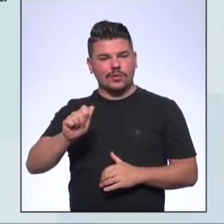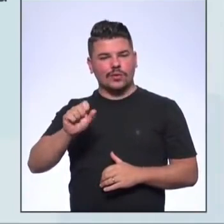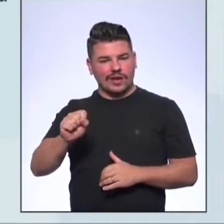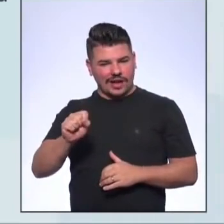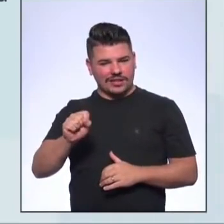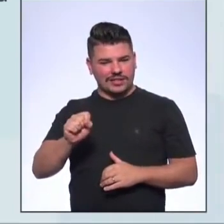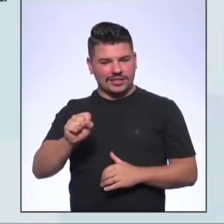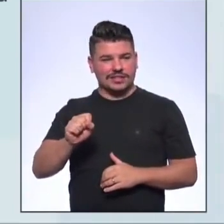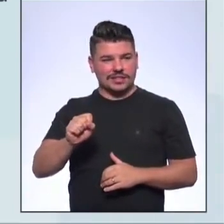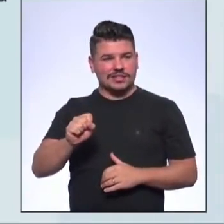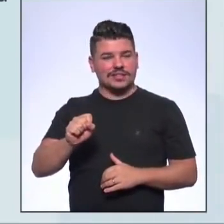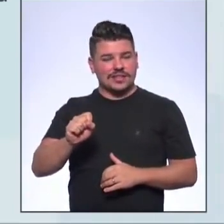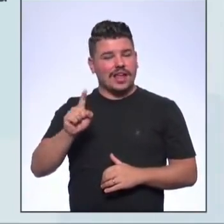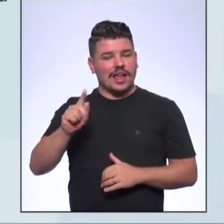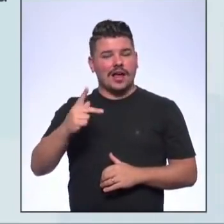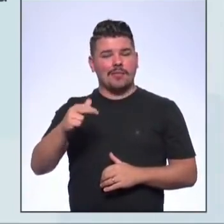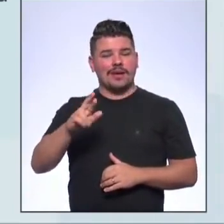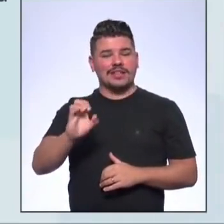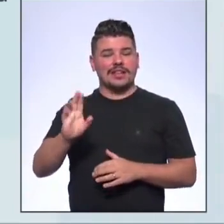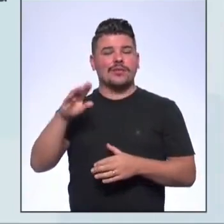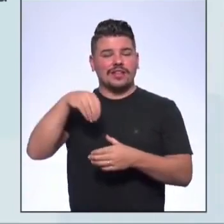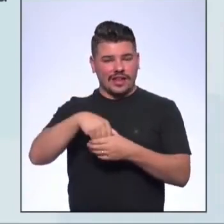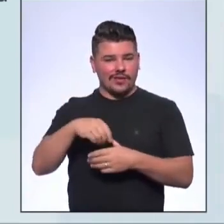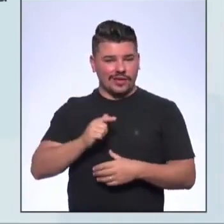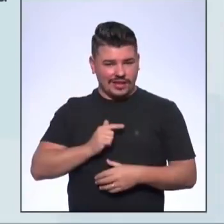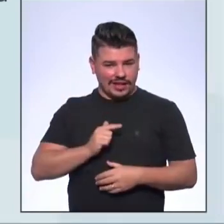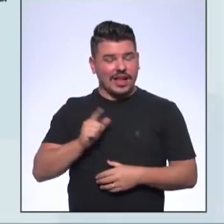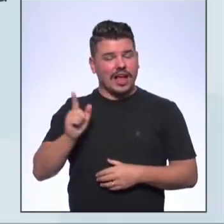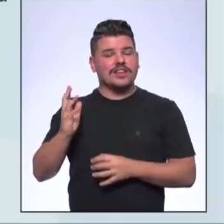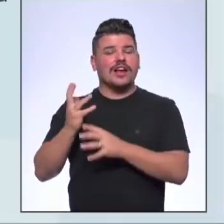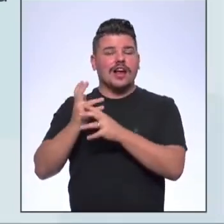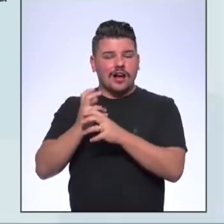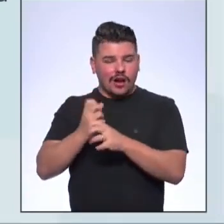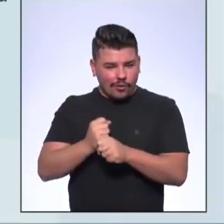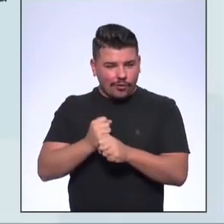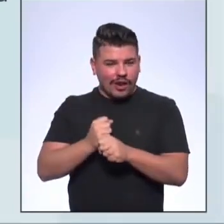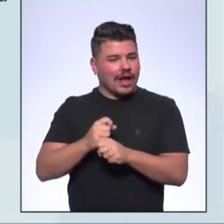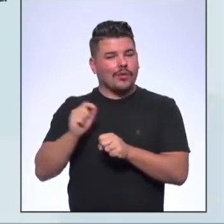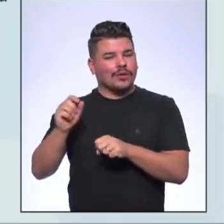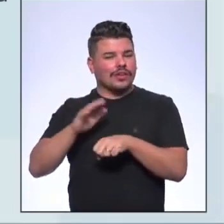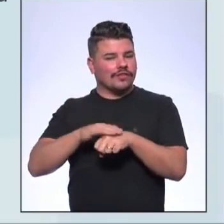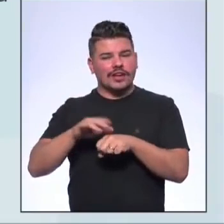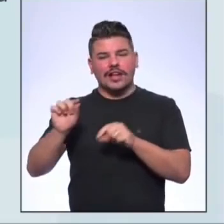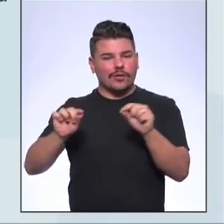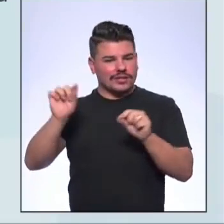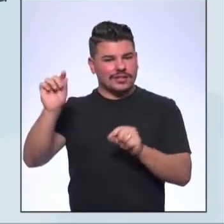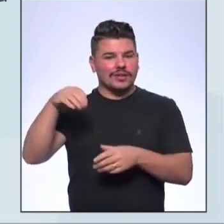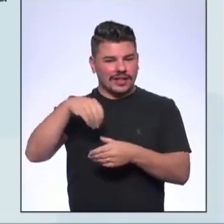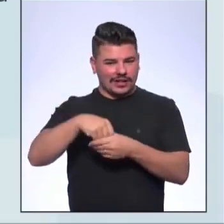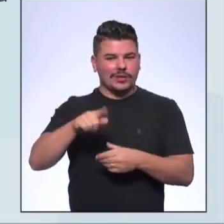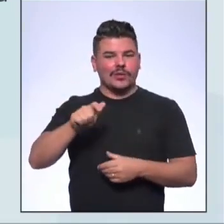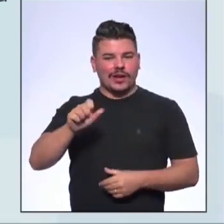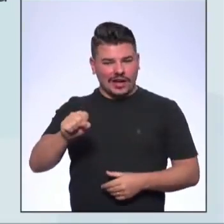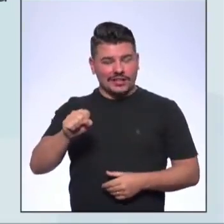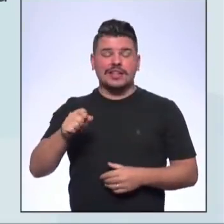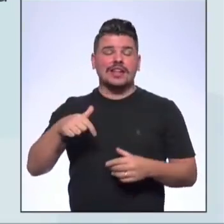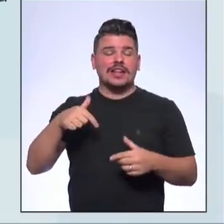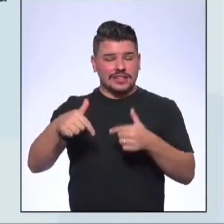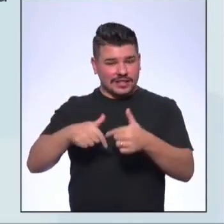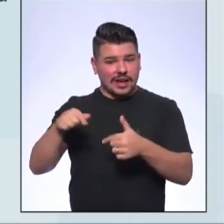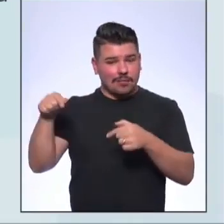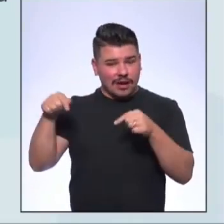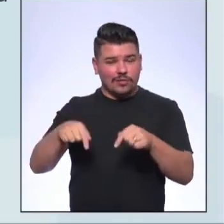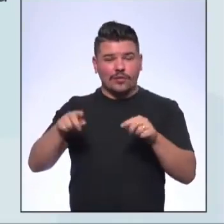que o gás ganhou aí, a pressão interna do gás, beleza? Aí você vai calcular o trabalho realizado pelo gás. Quando você calcular esse trabalho, vai estar em